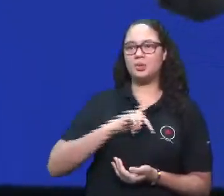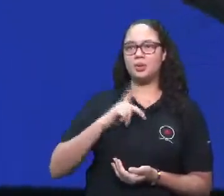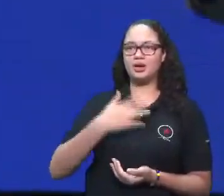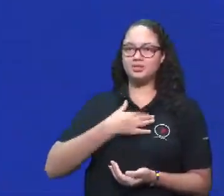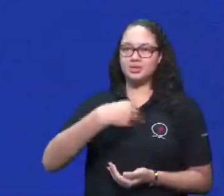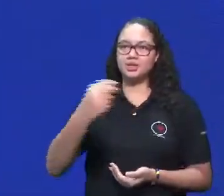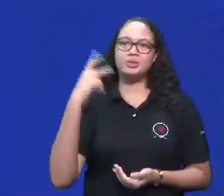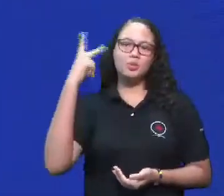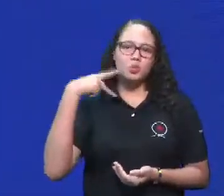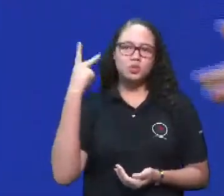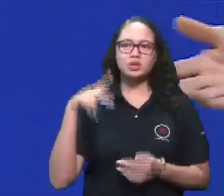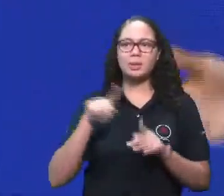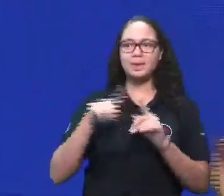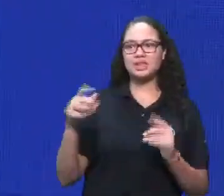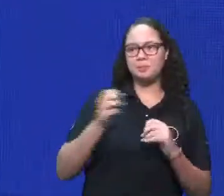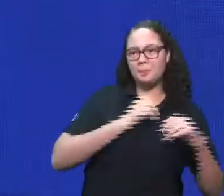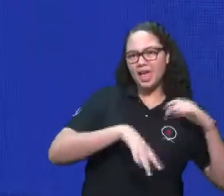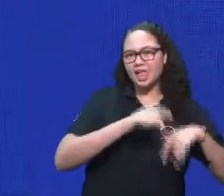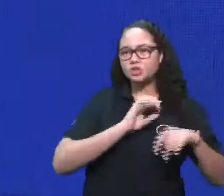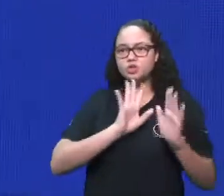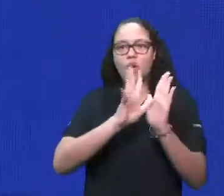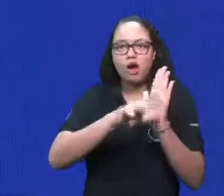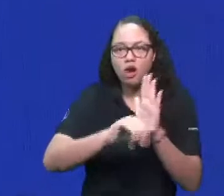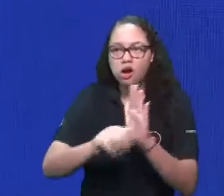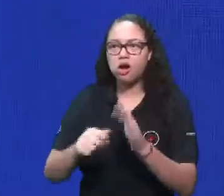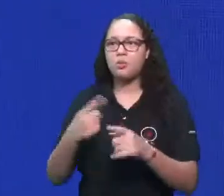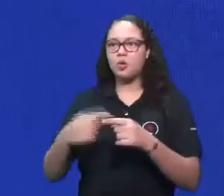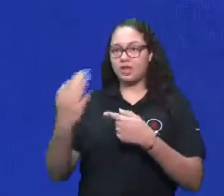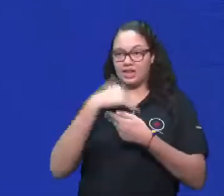medo de roubar. É porque você já é ladrão.